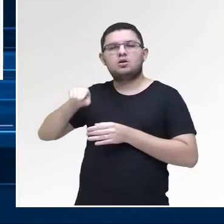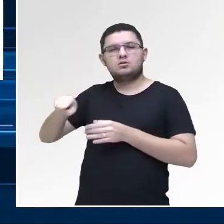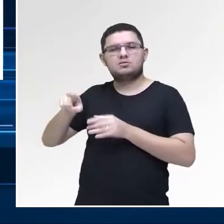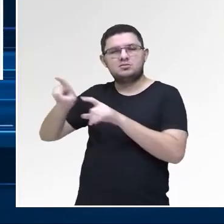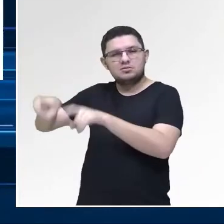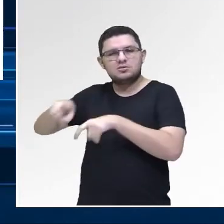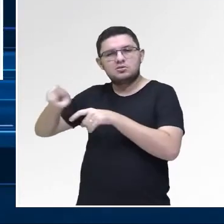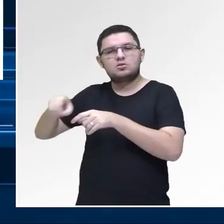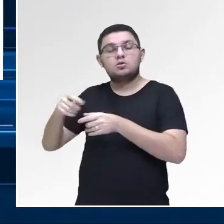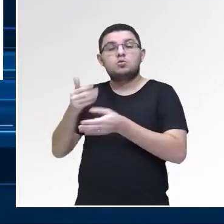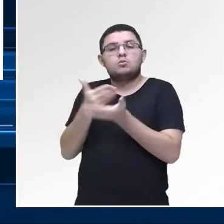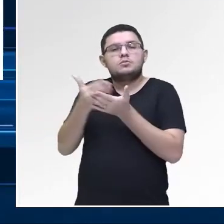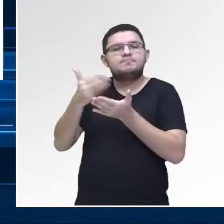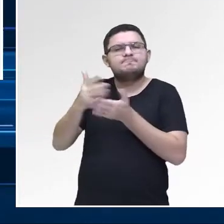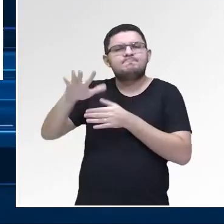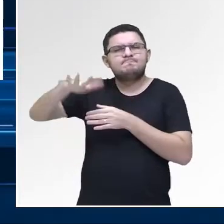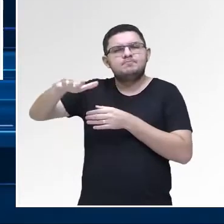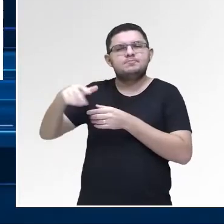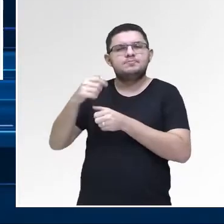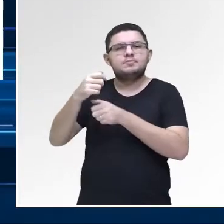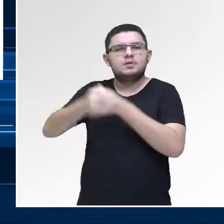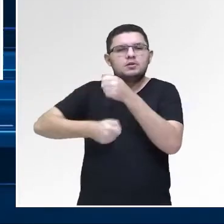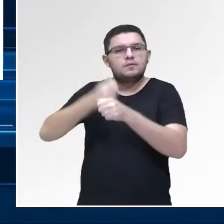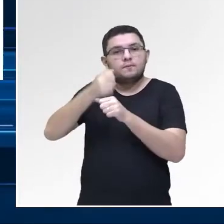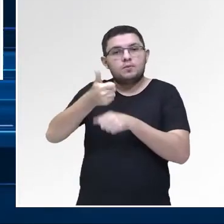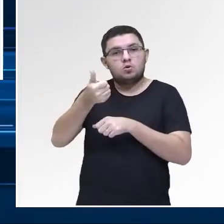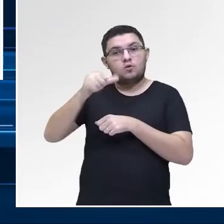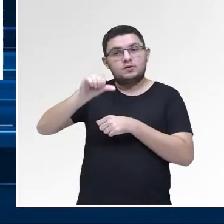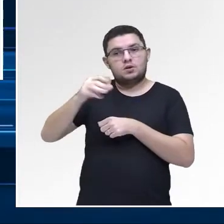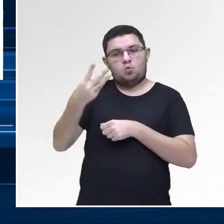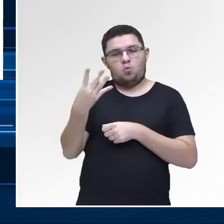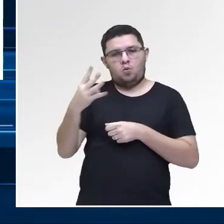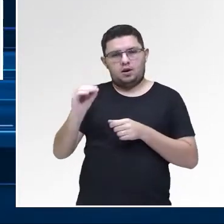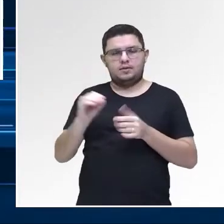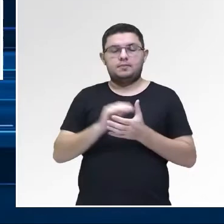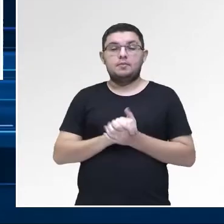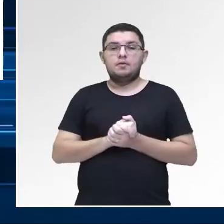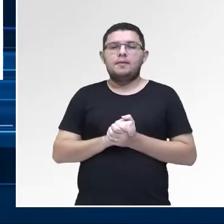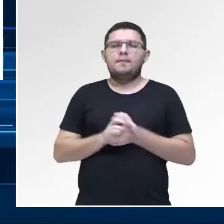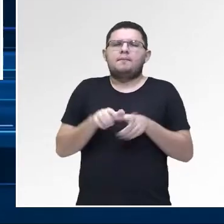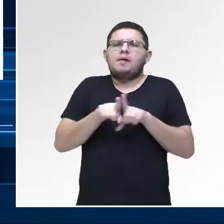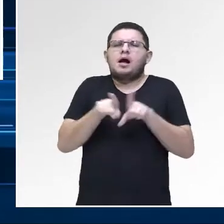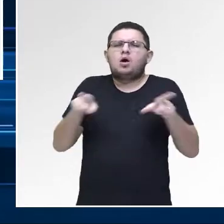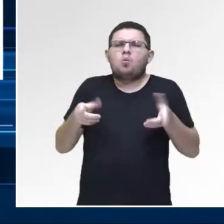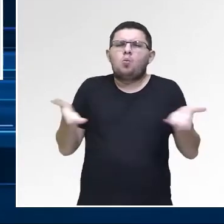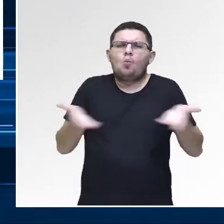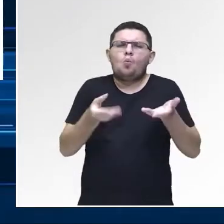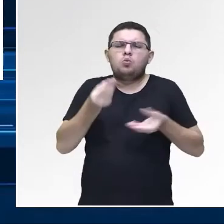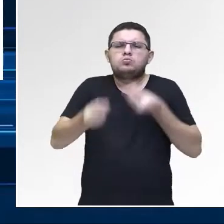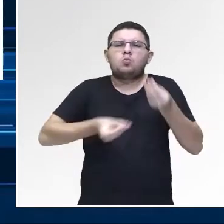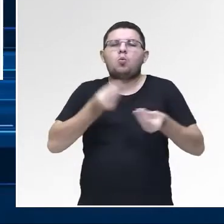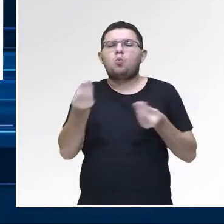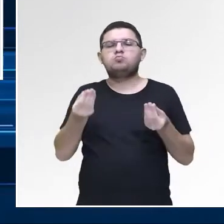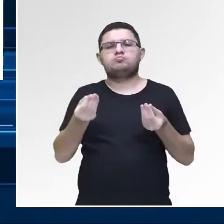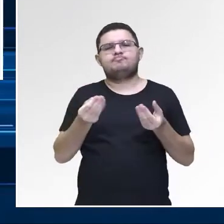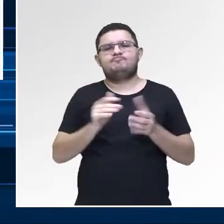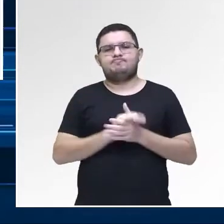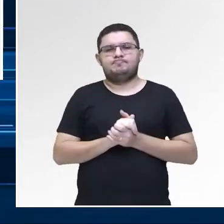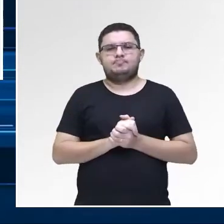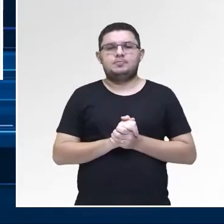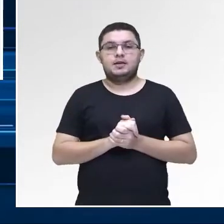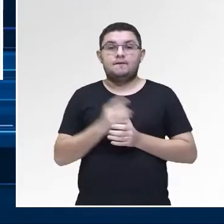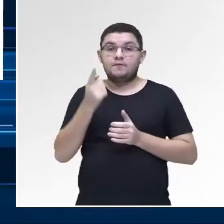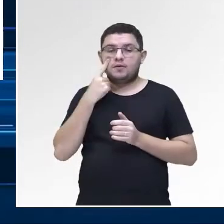hoje, né? Como será que está a situação do Brasil sobre o êxodo rural? Nós vamos analisar um